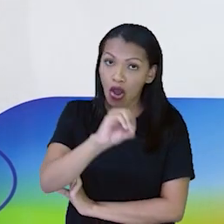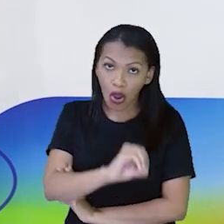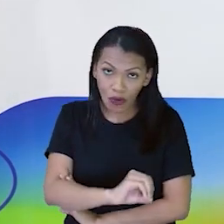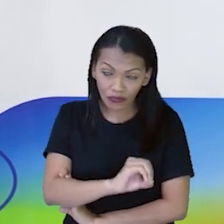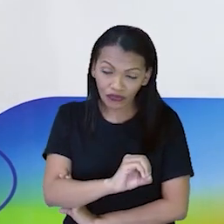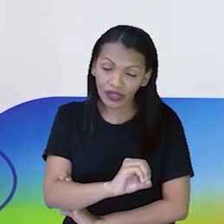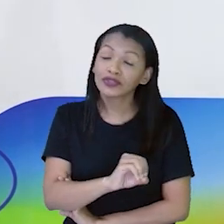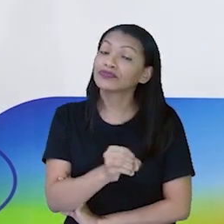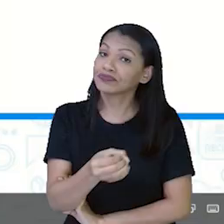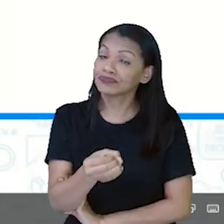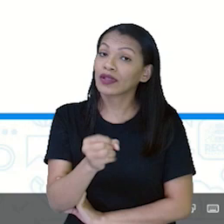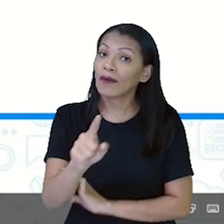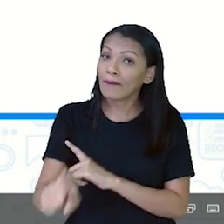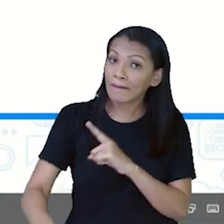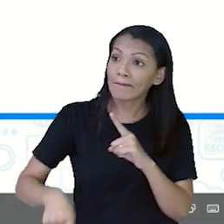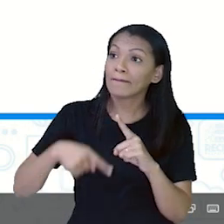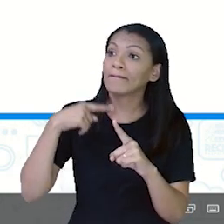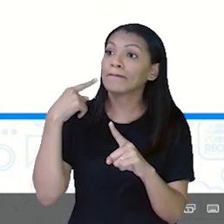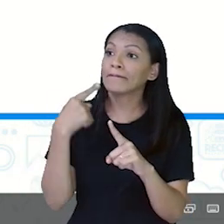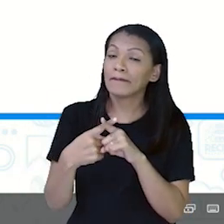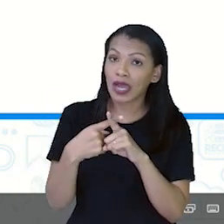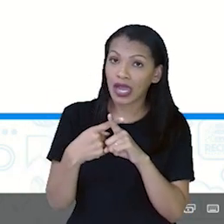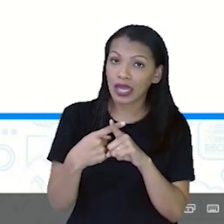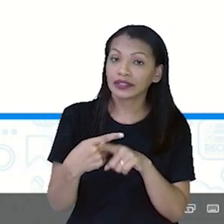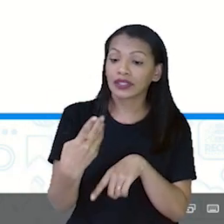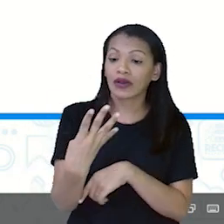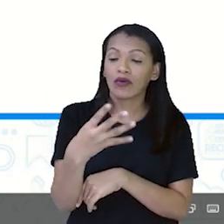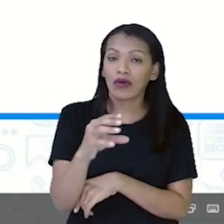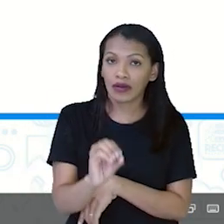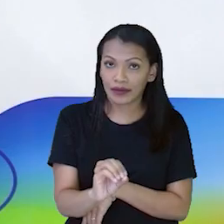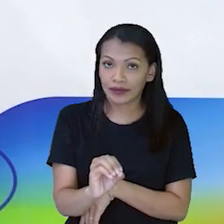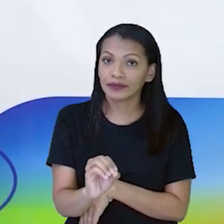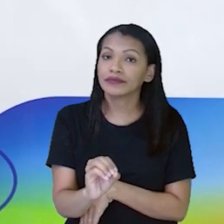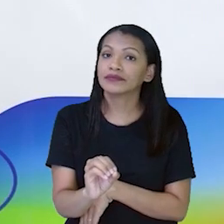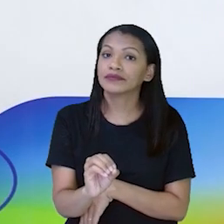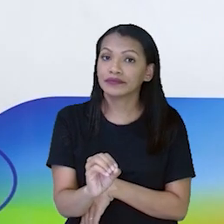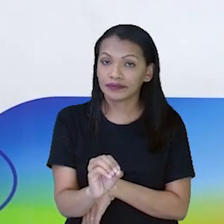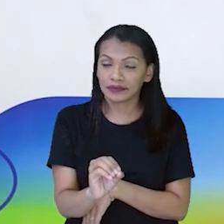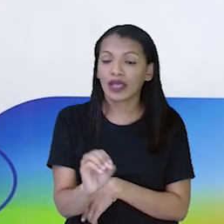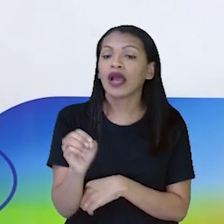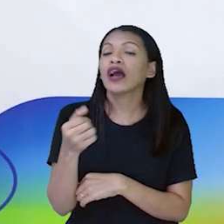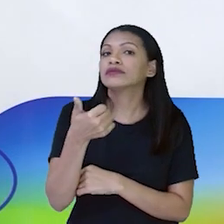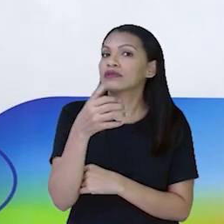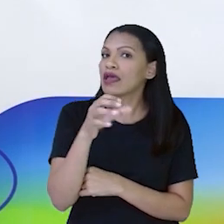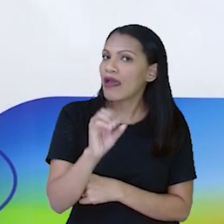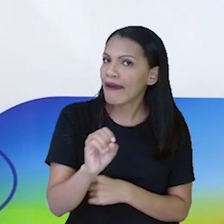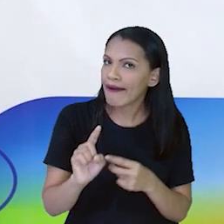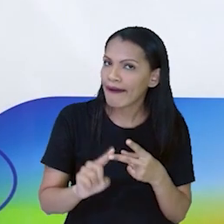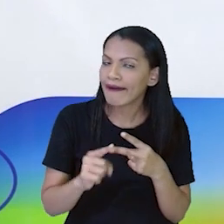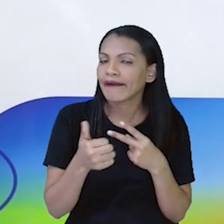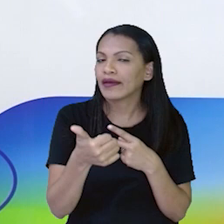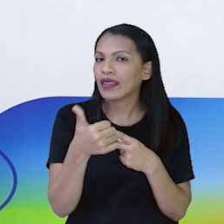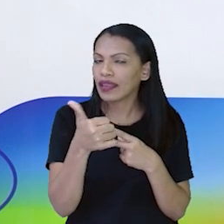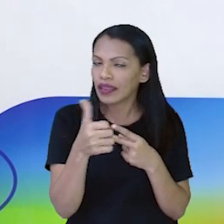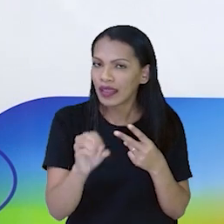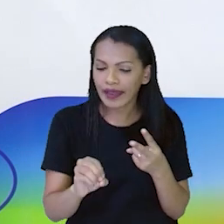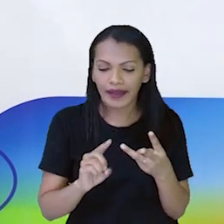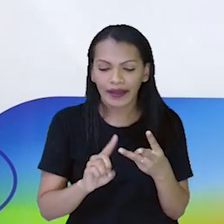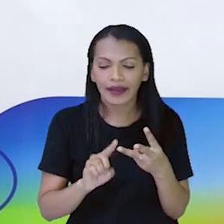obrigada, professora Abigail. 90 mais o pop-it, que é 40. 90. 100,